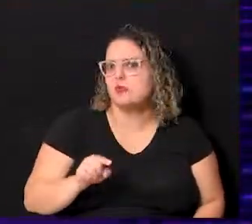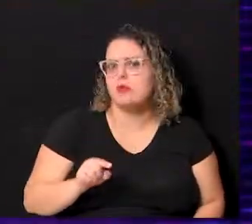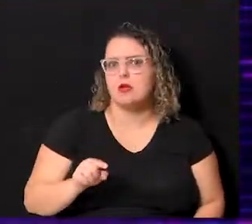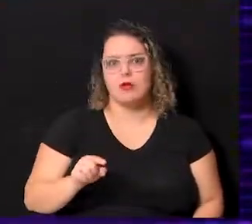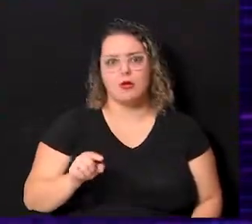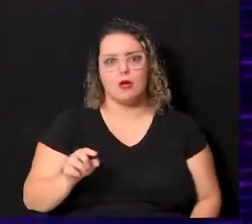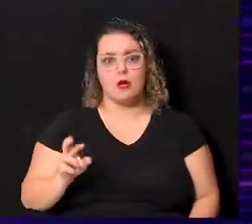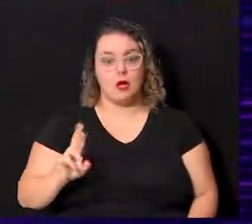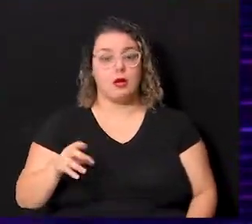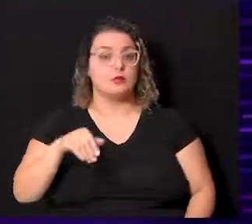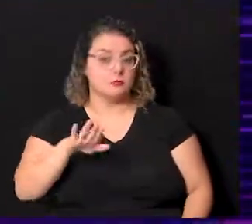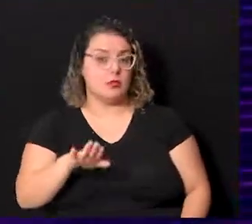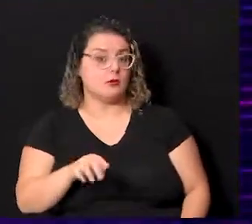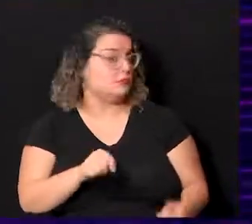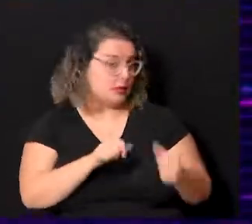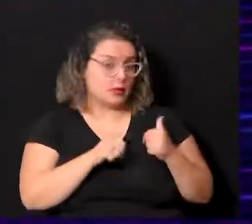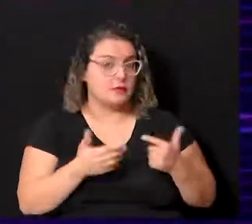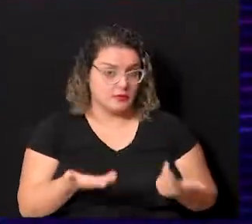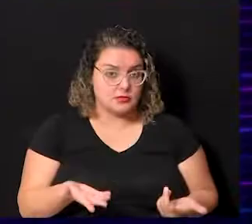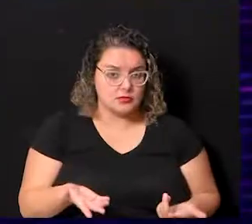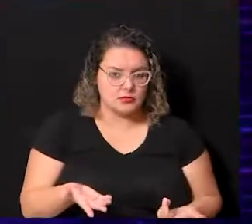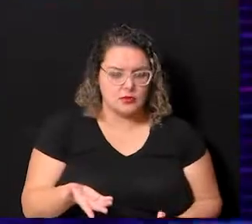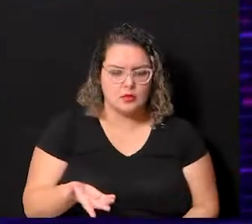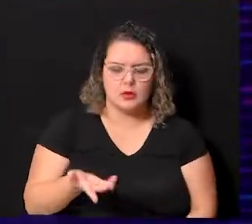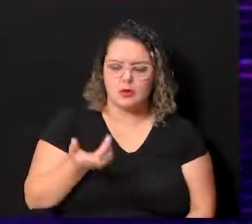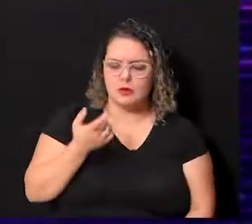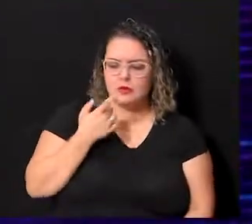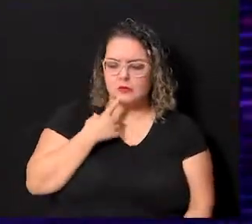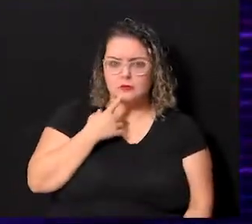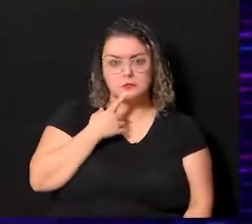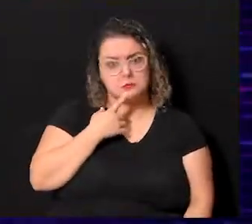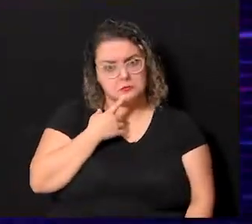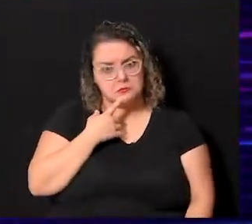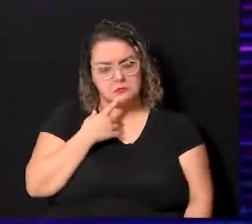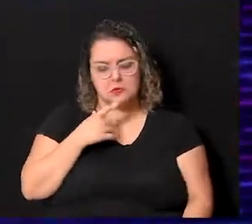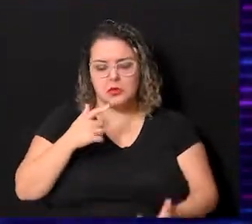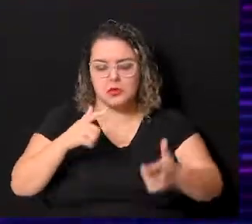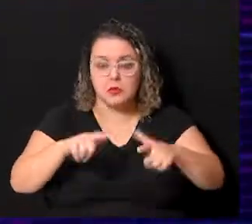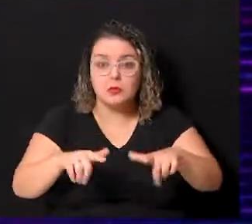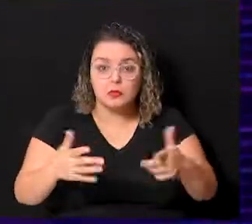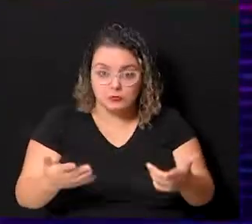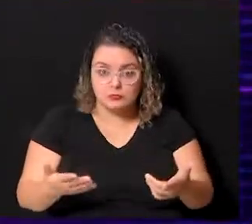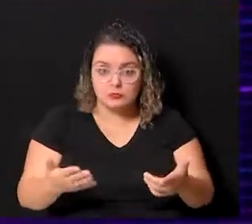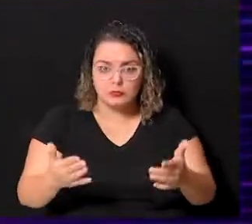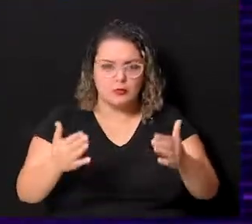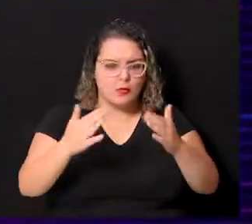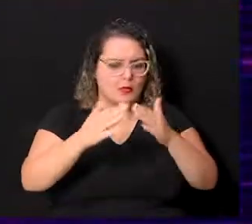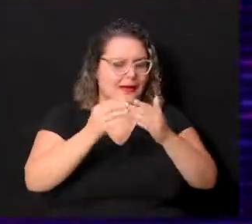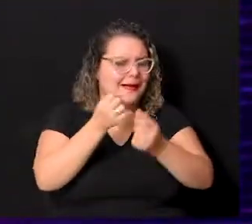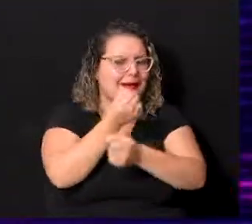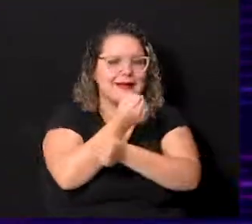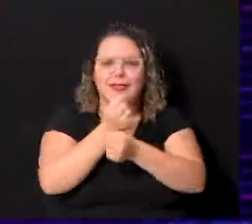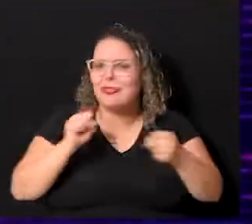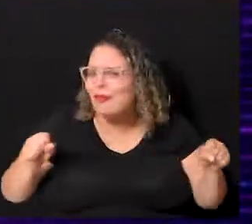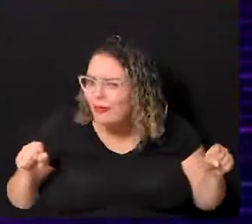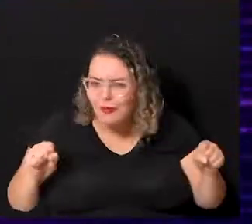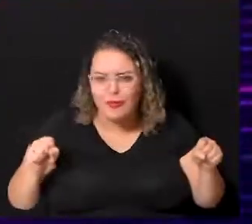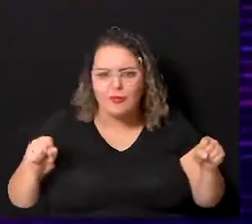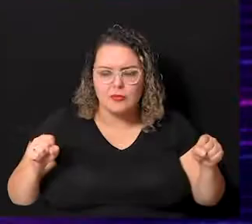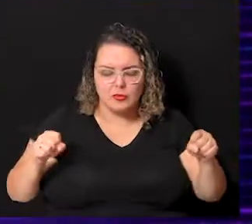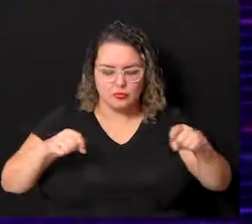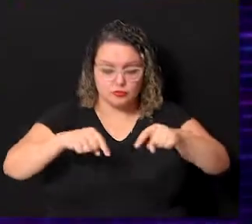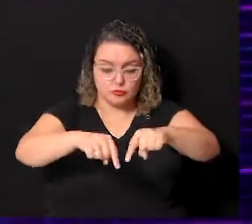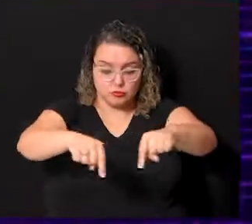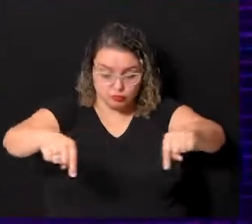e mais benefícios. E vai até o local do emprego e é uma casa gigantesca, ocupa um